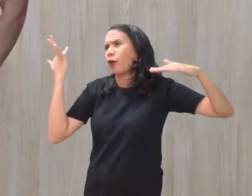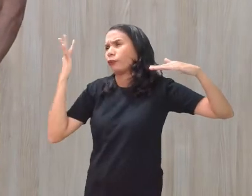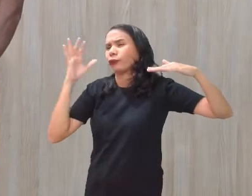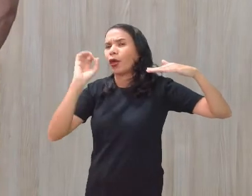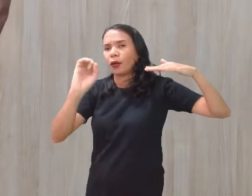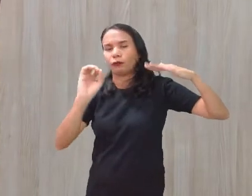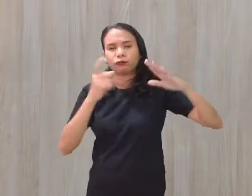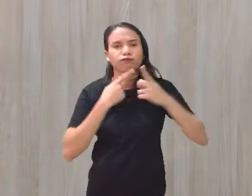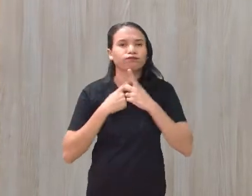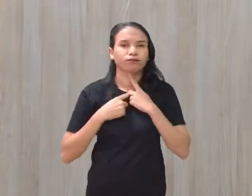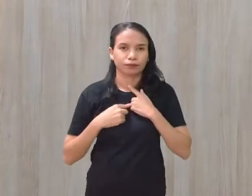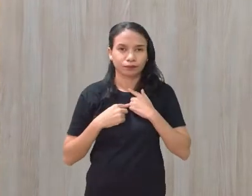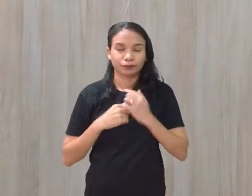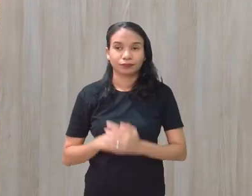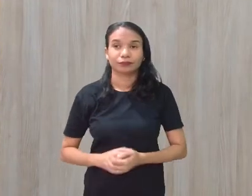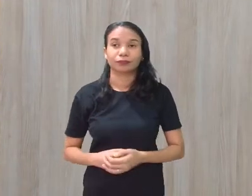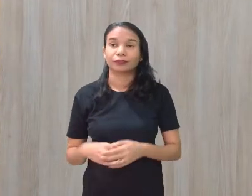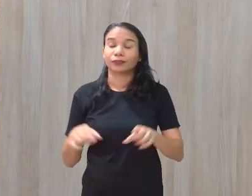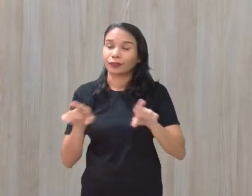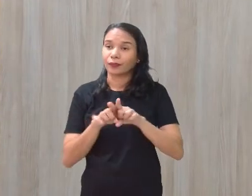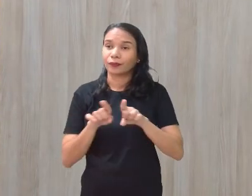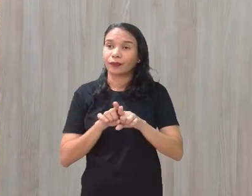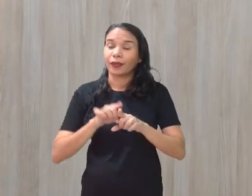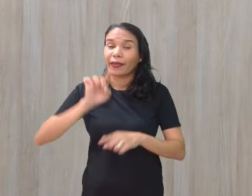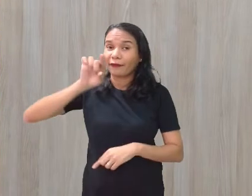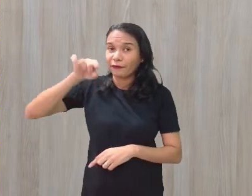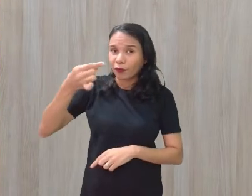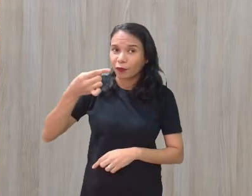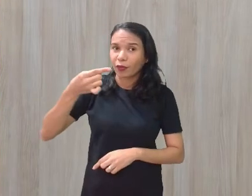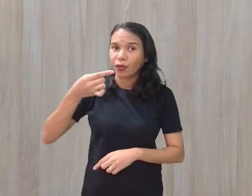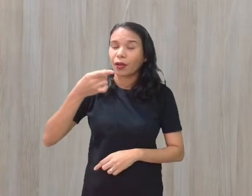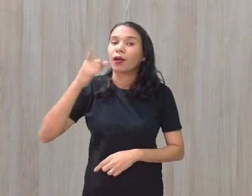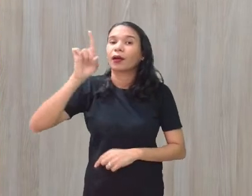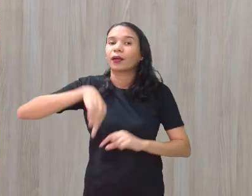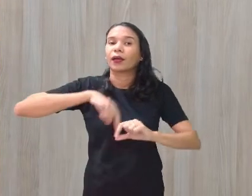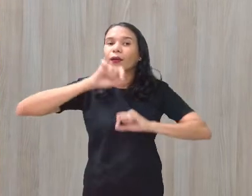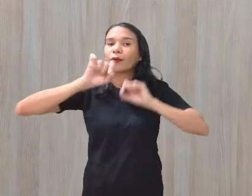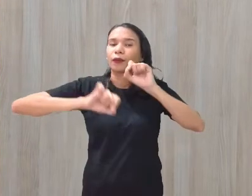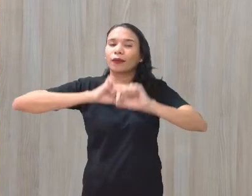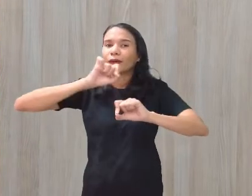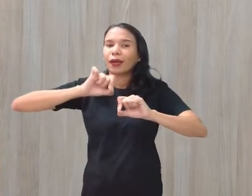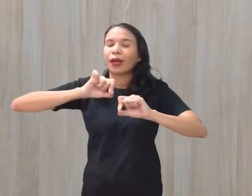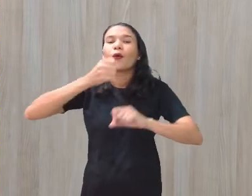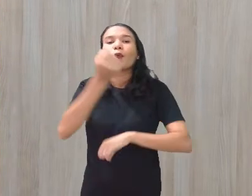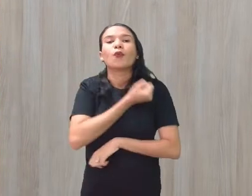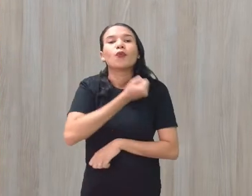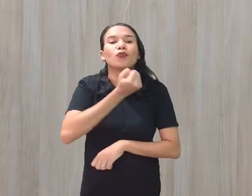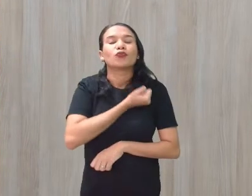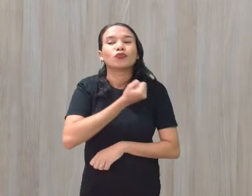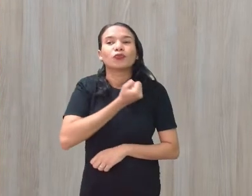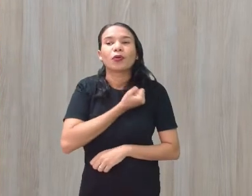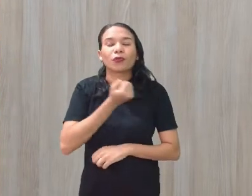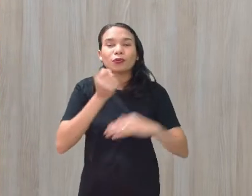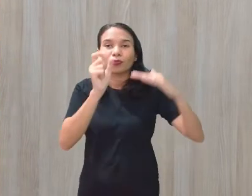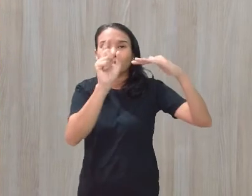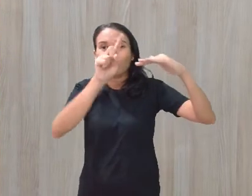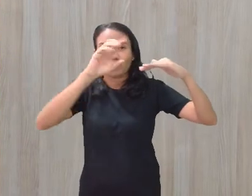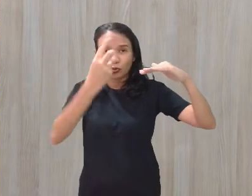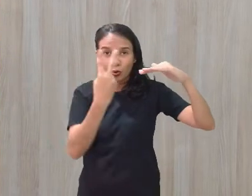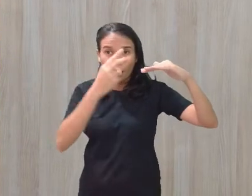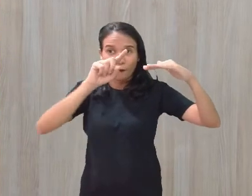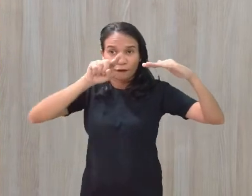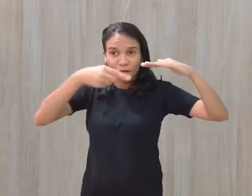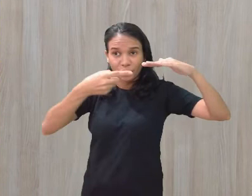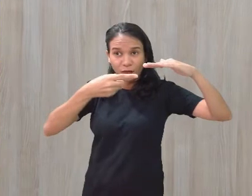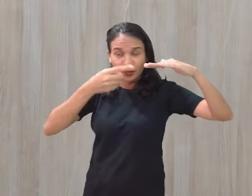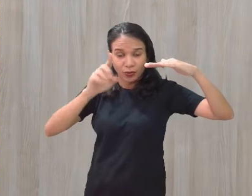quiser. Eu tenho que colocar essa vírgula aqui de modo que fique um número depois da vírgula. Então, a vírgula tem que